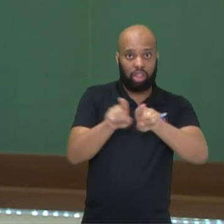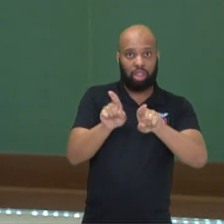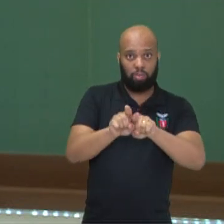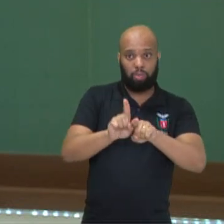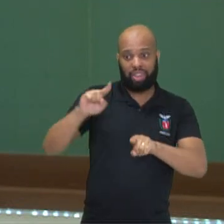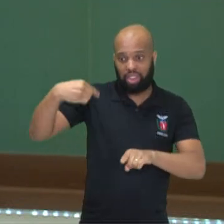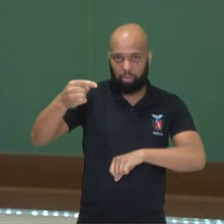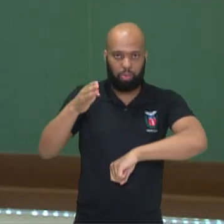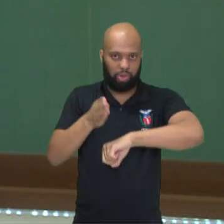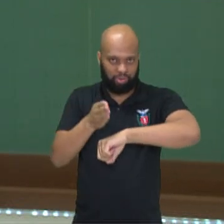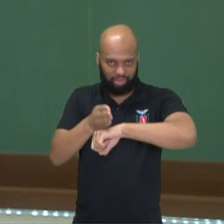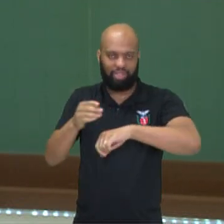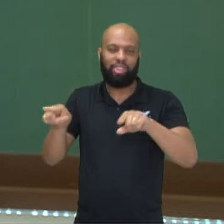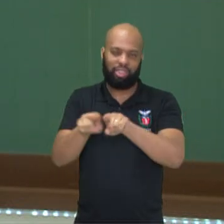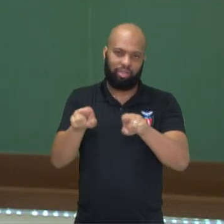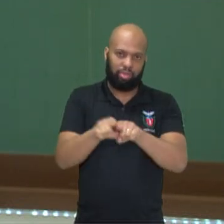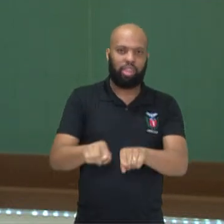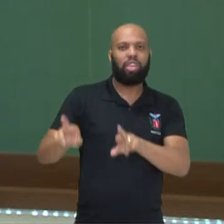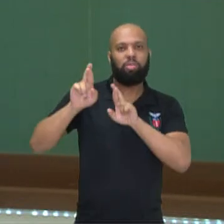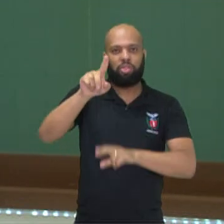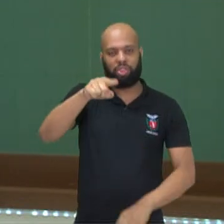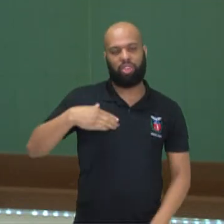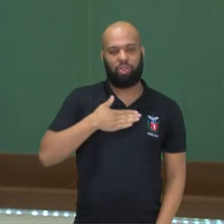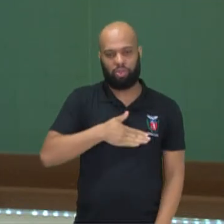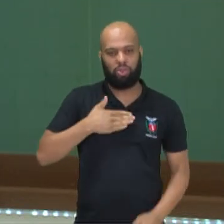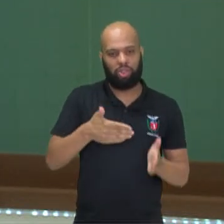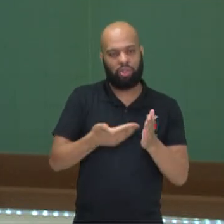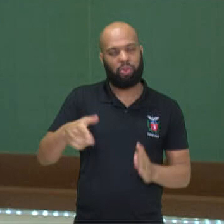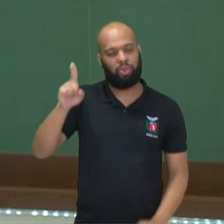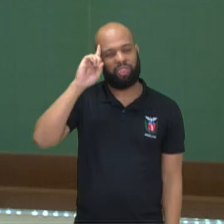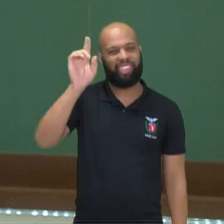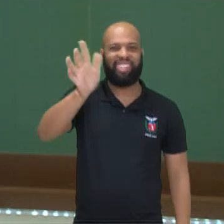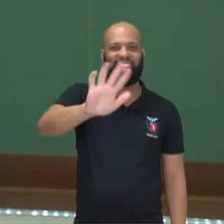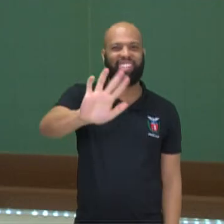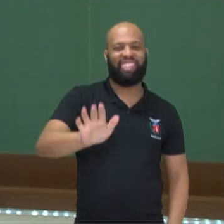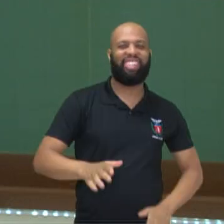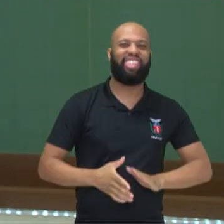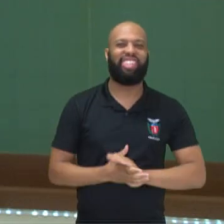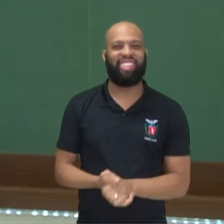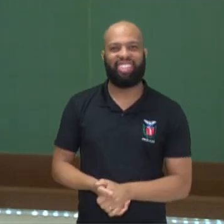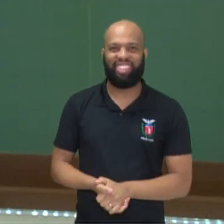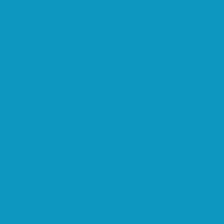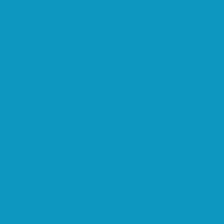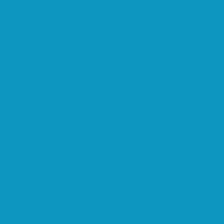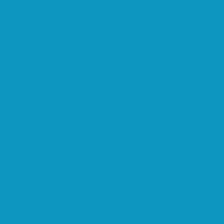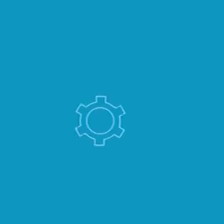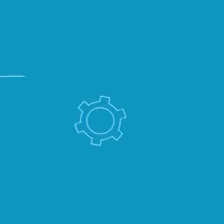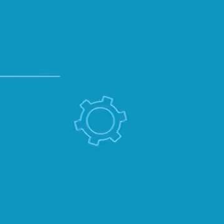modernidade, ciência na pós-modernidade. Espero que vocês tenham gostado e até breve!